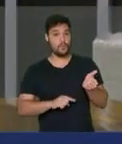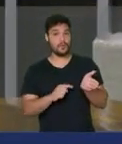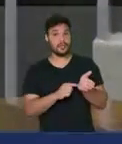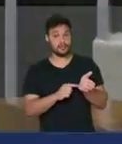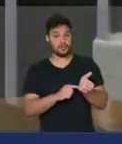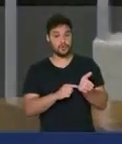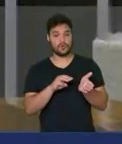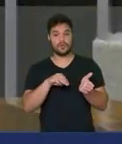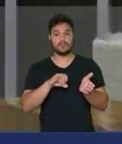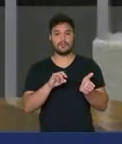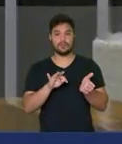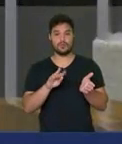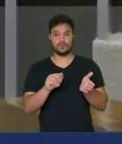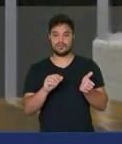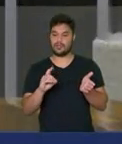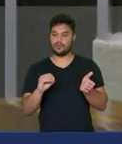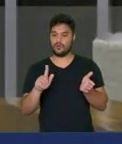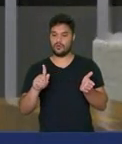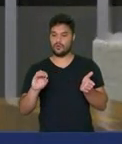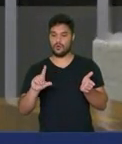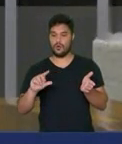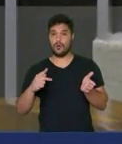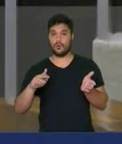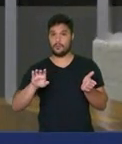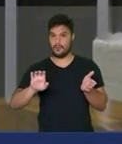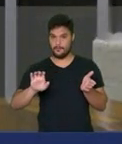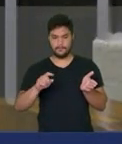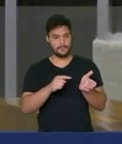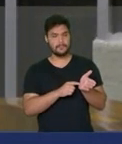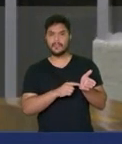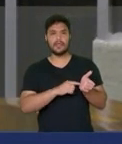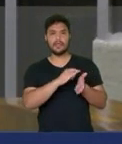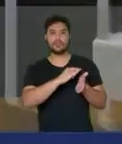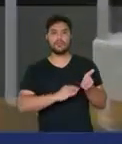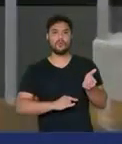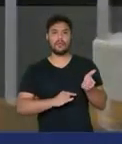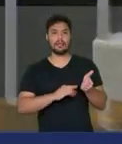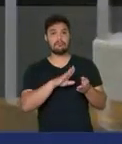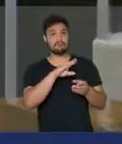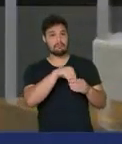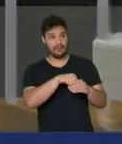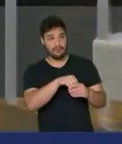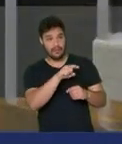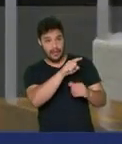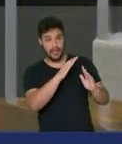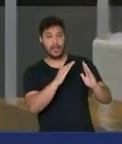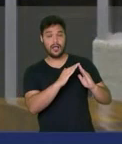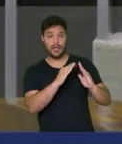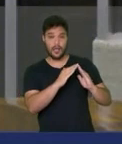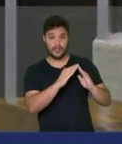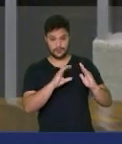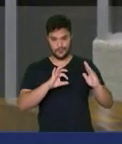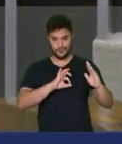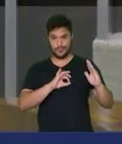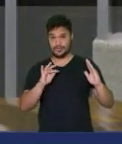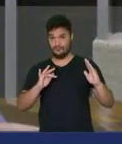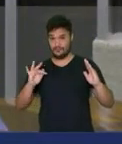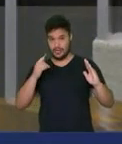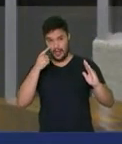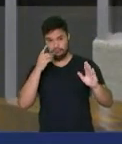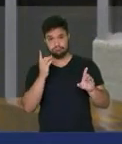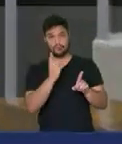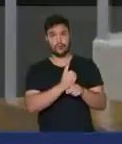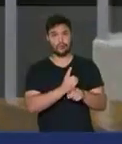golpe, que foi extraída da residência, através da Polícia Federal, do ex-ministro